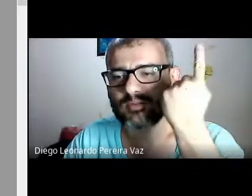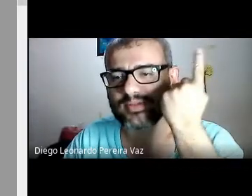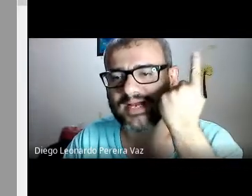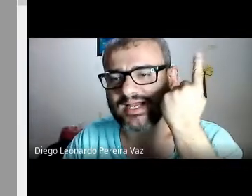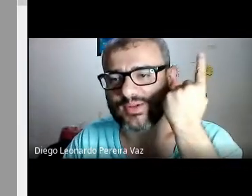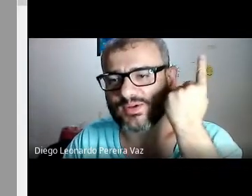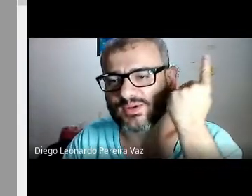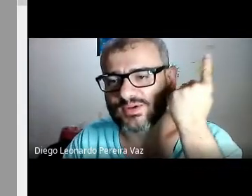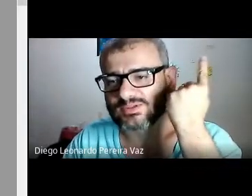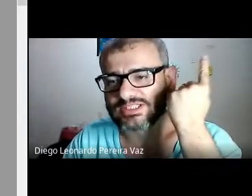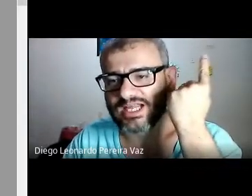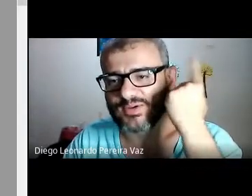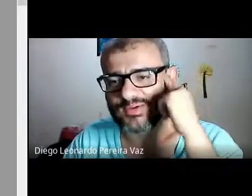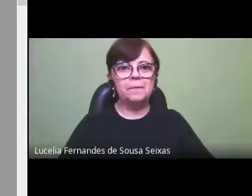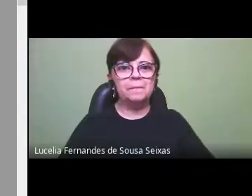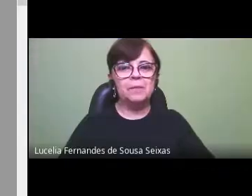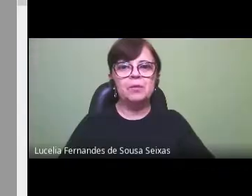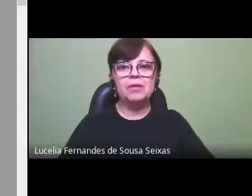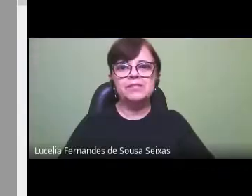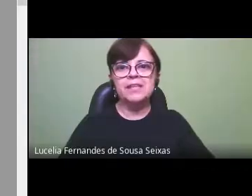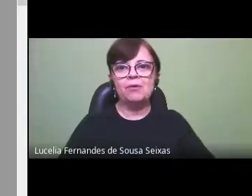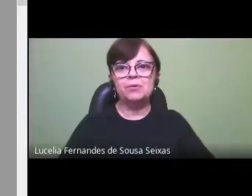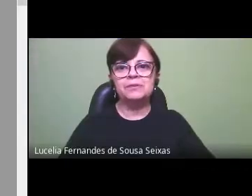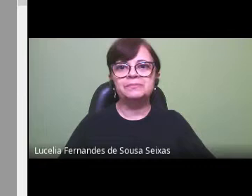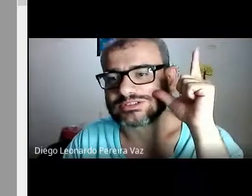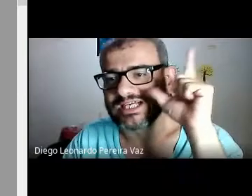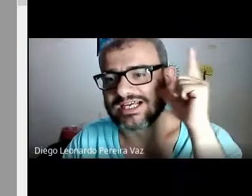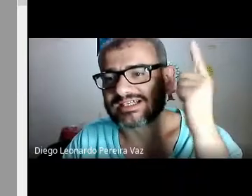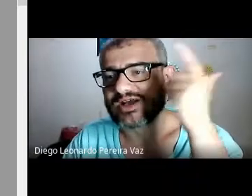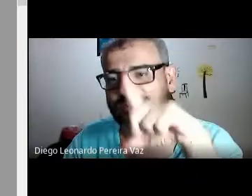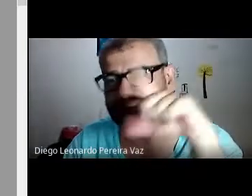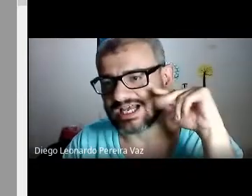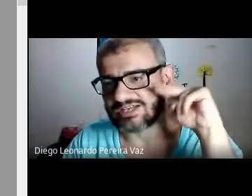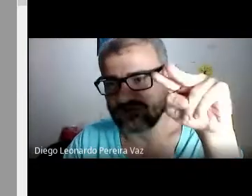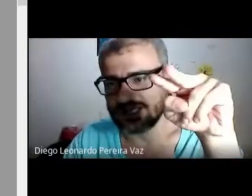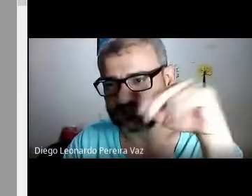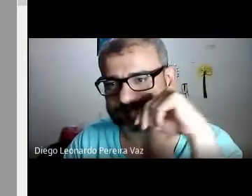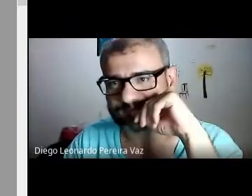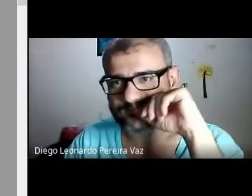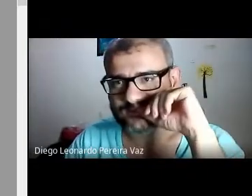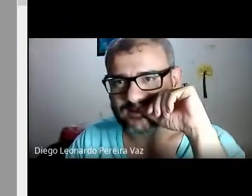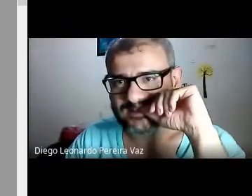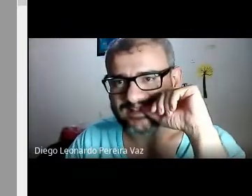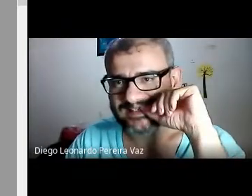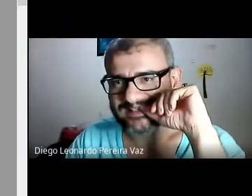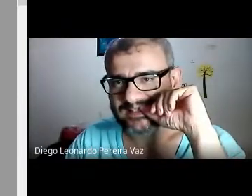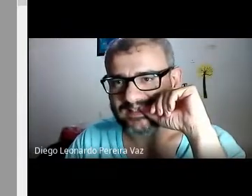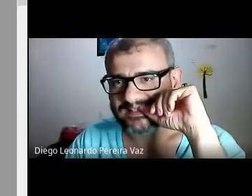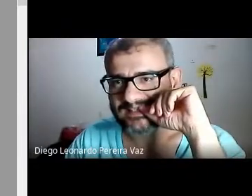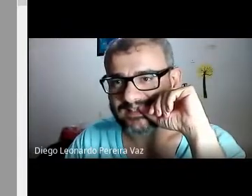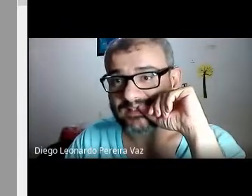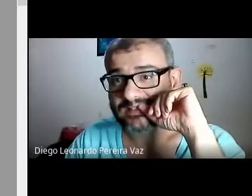Que é o primeiro sinal. O primeiro. Primeiro sinal. O certo, fé.